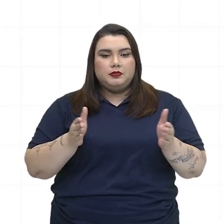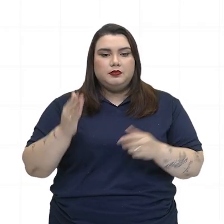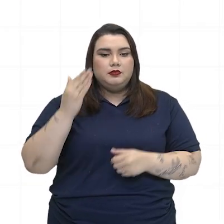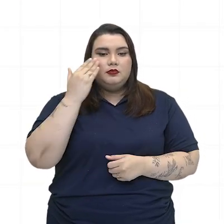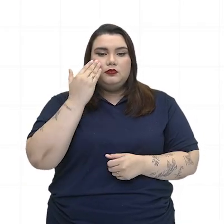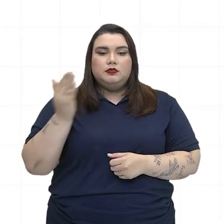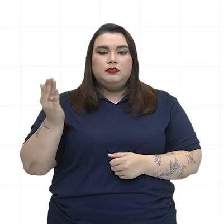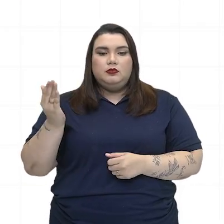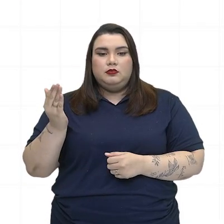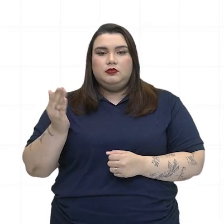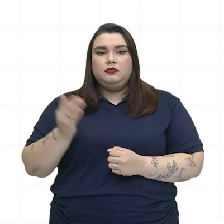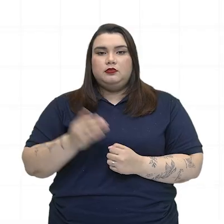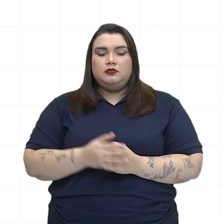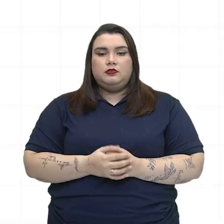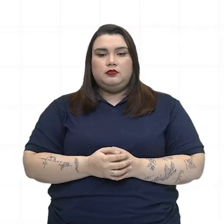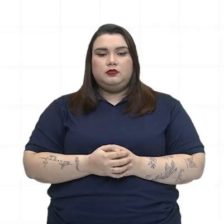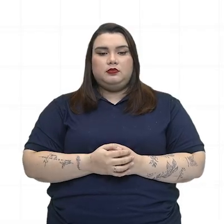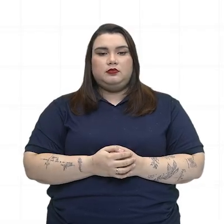só,